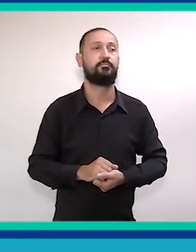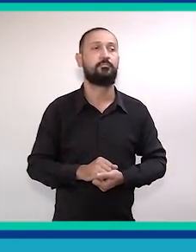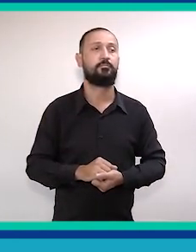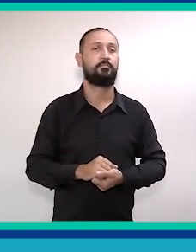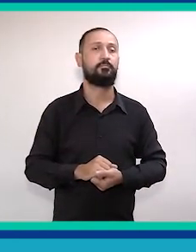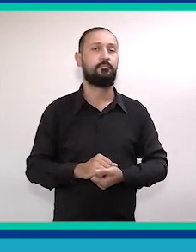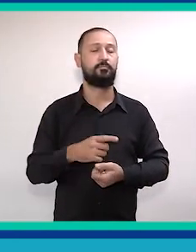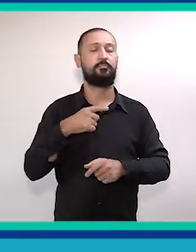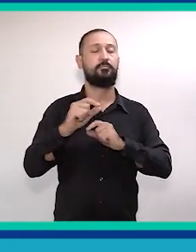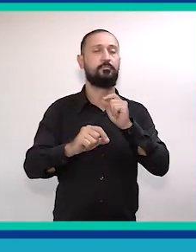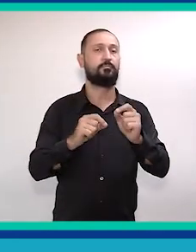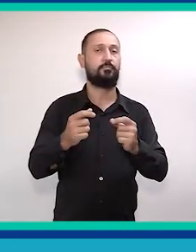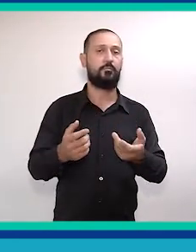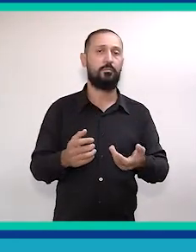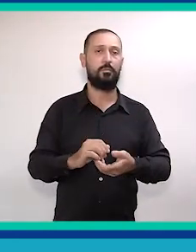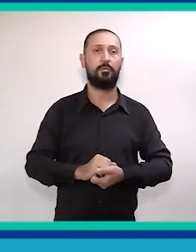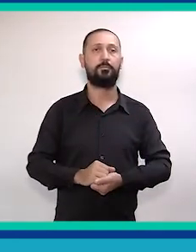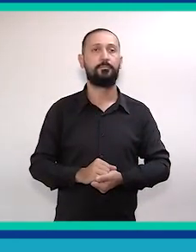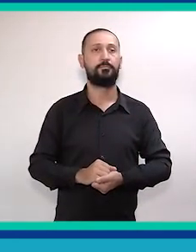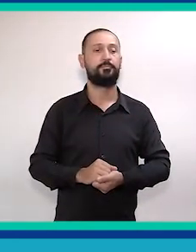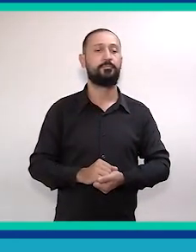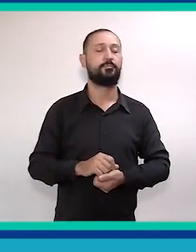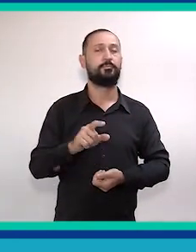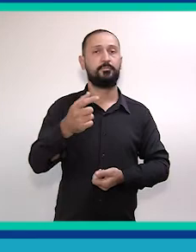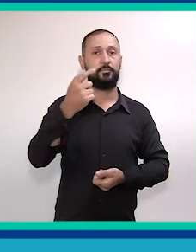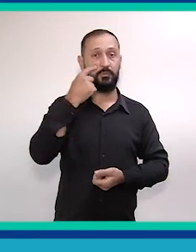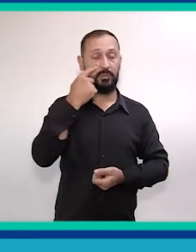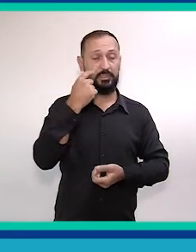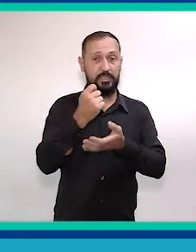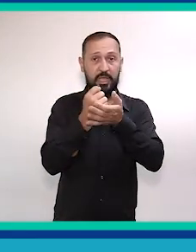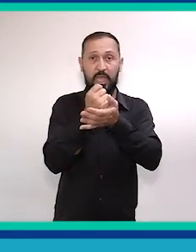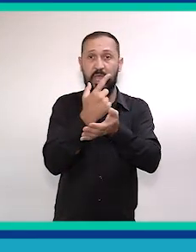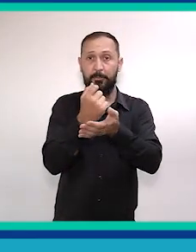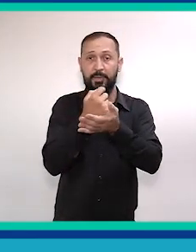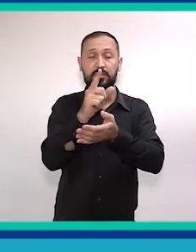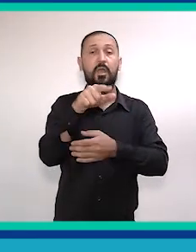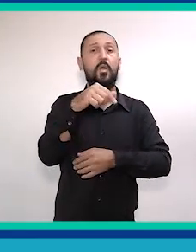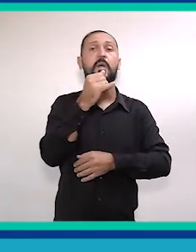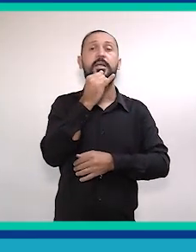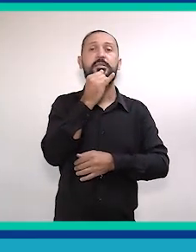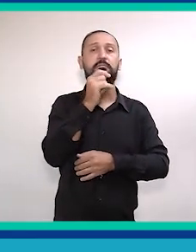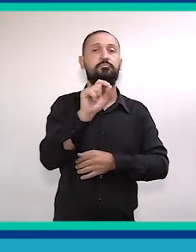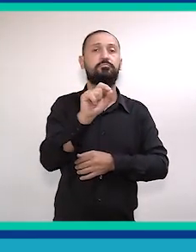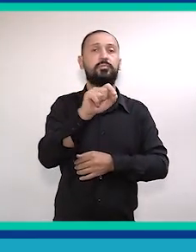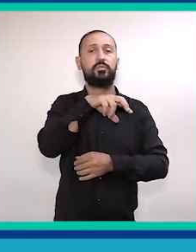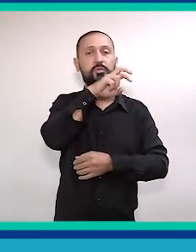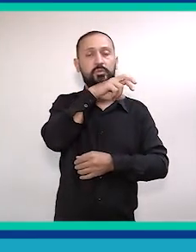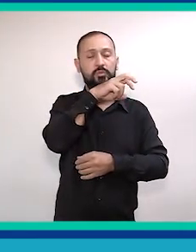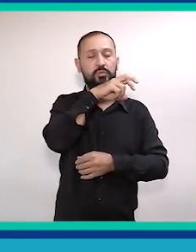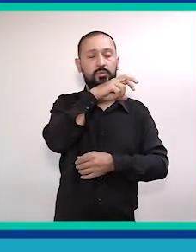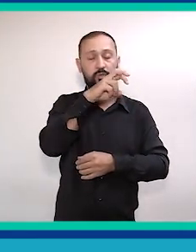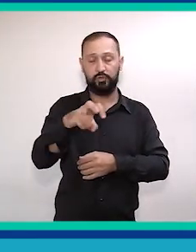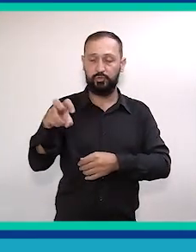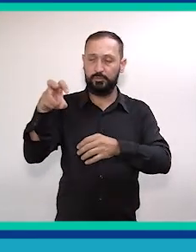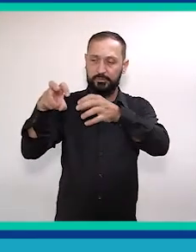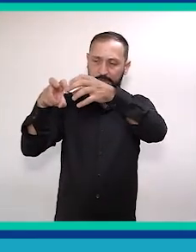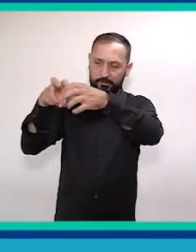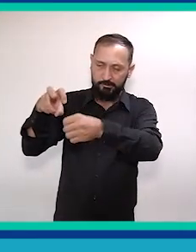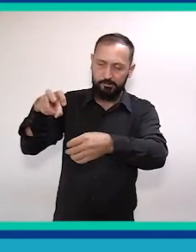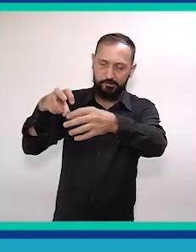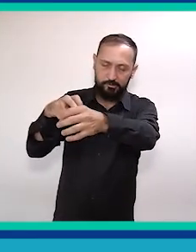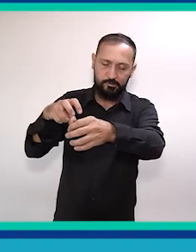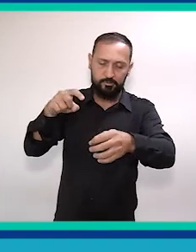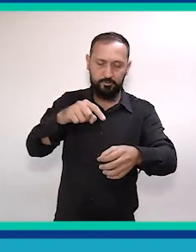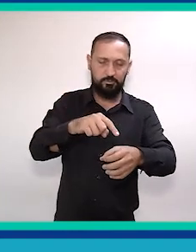jararaca, muito comum na região de São Paulo. Então, o captopril, ele é um bom exemplo de um medicamento que passou